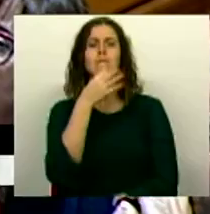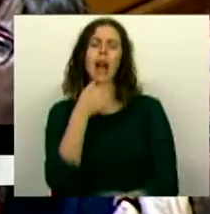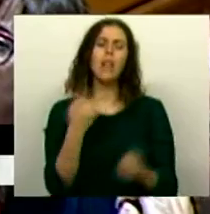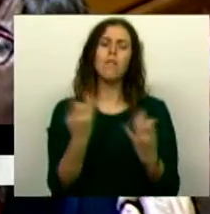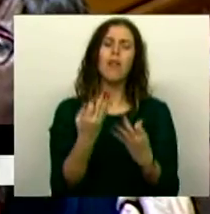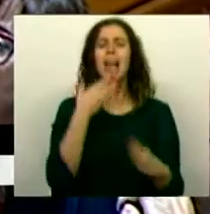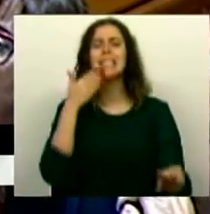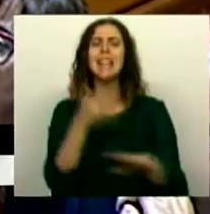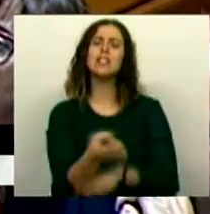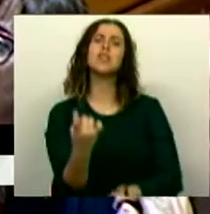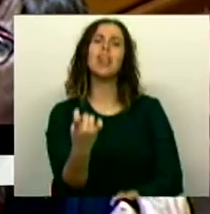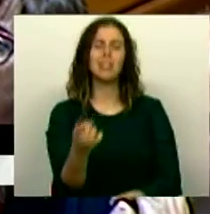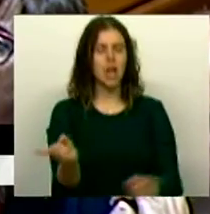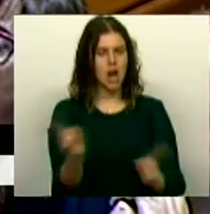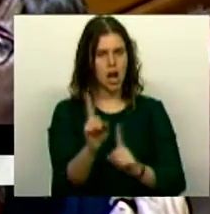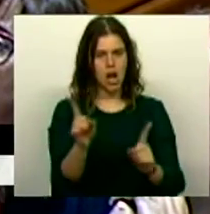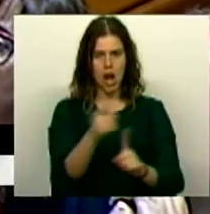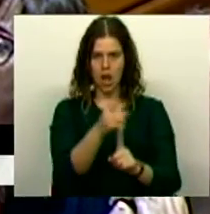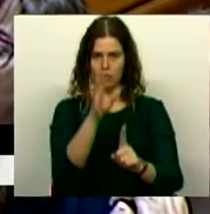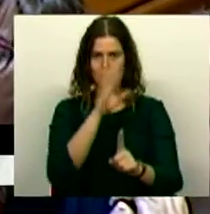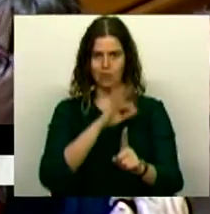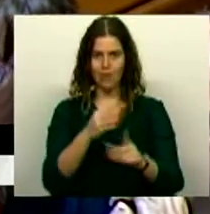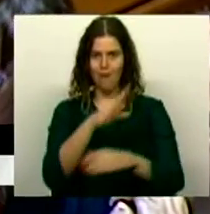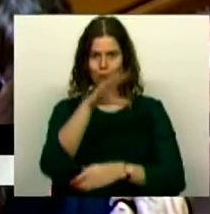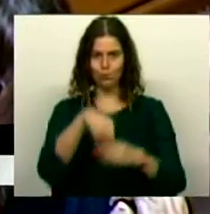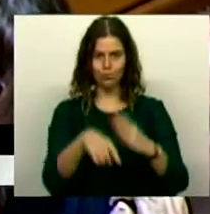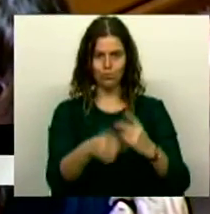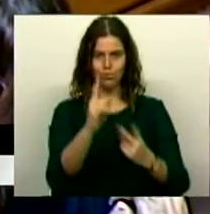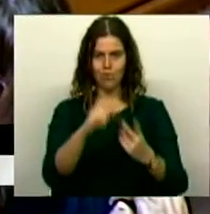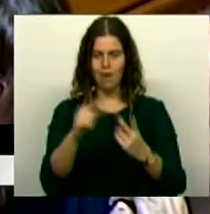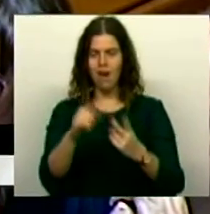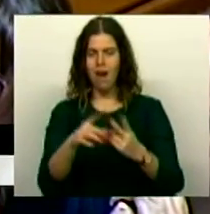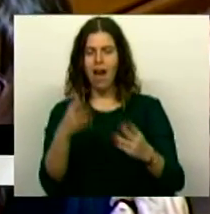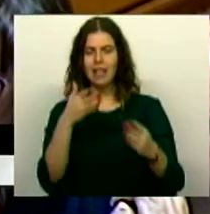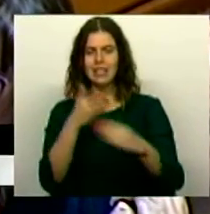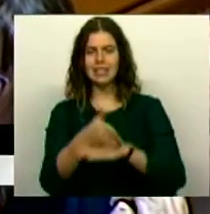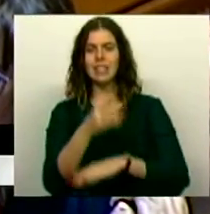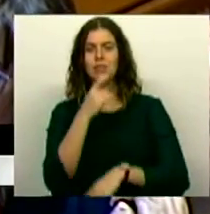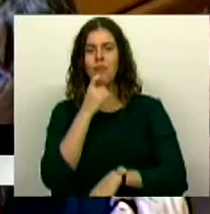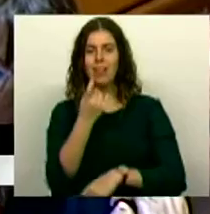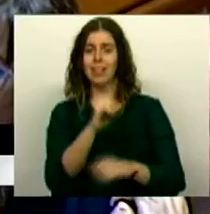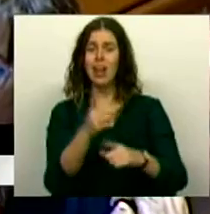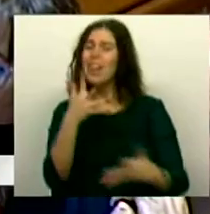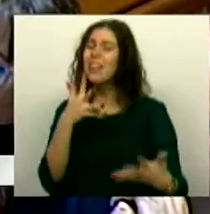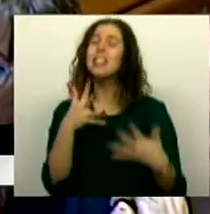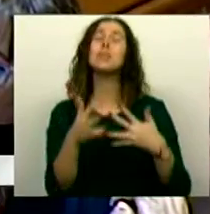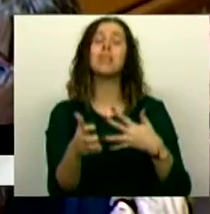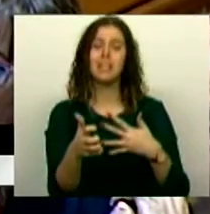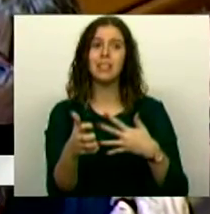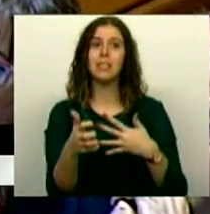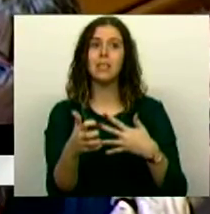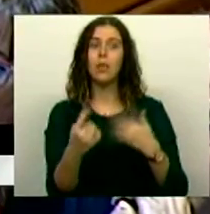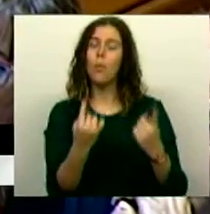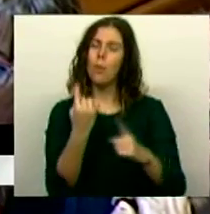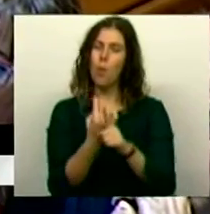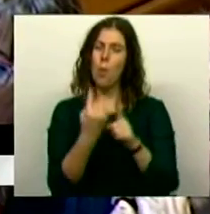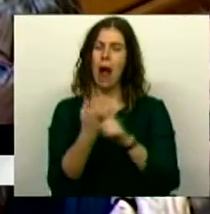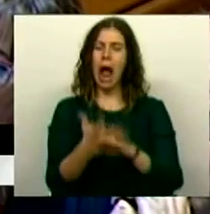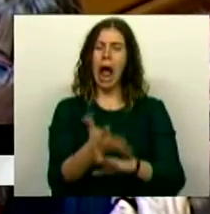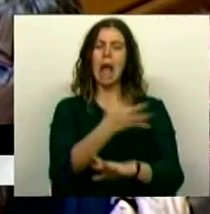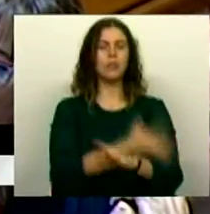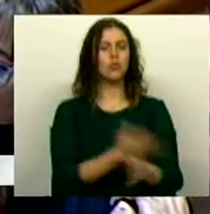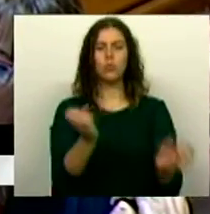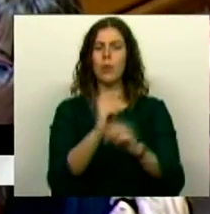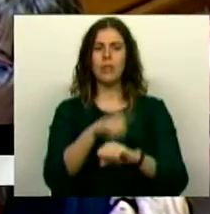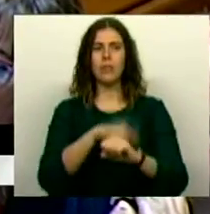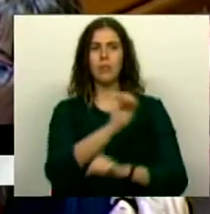falta de acesso. Não, meus senhores, não é implosão, não é falta de acesso, é transparência, algo que não havia no